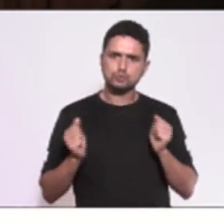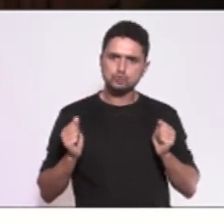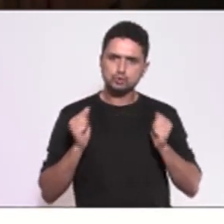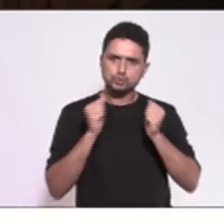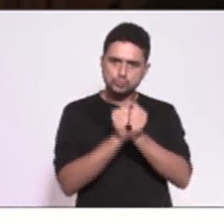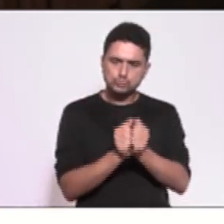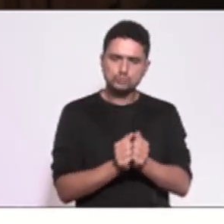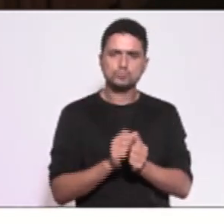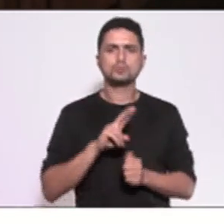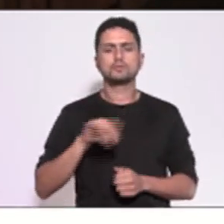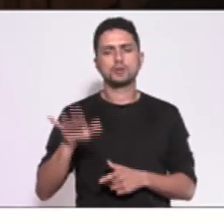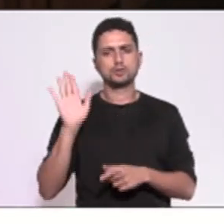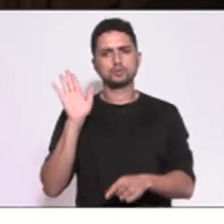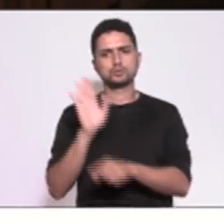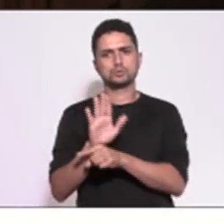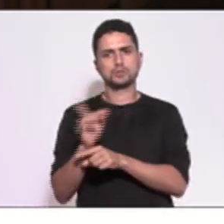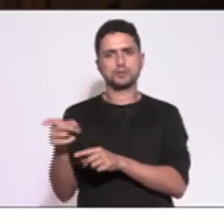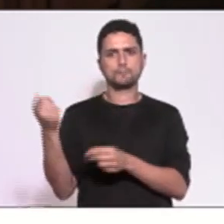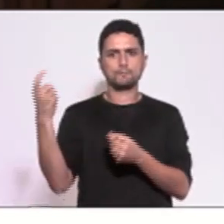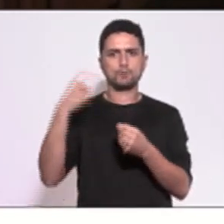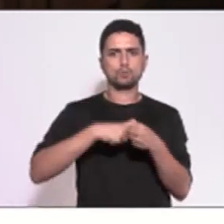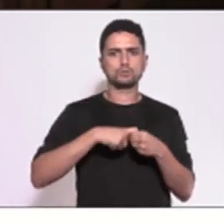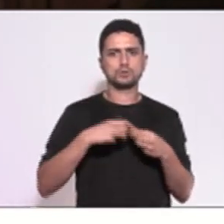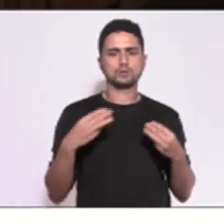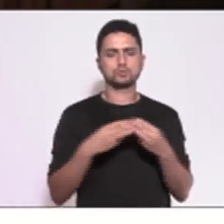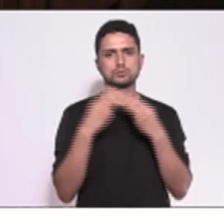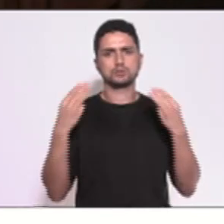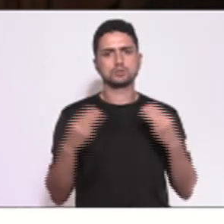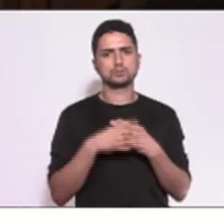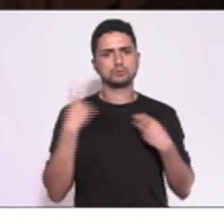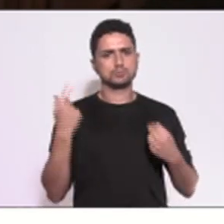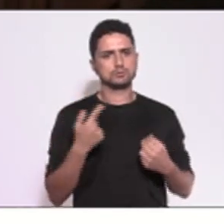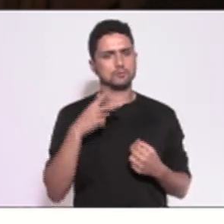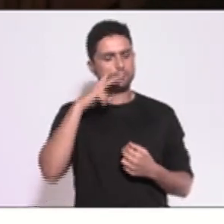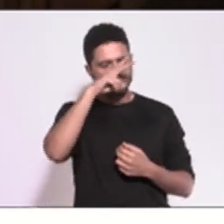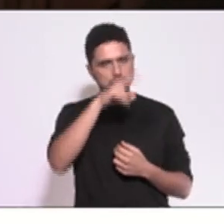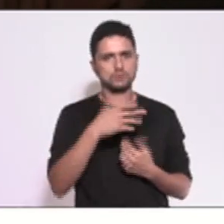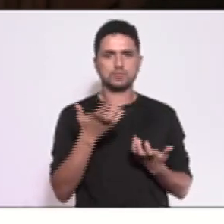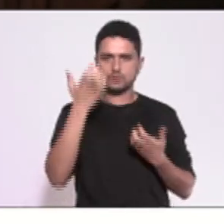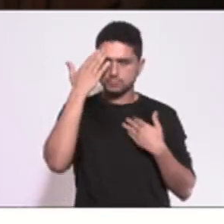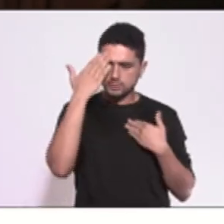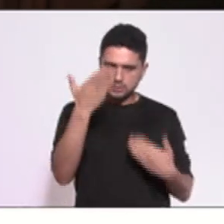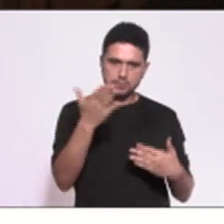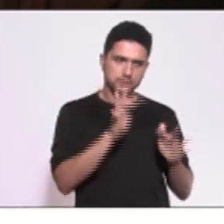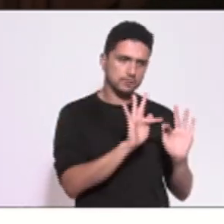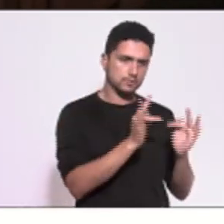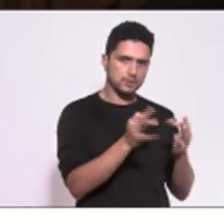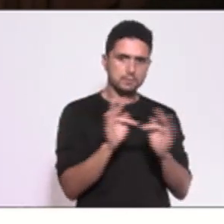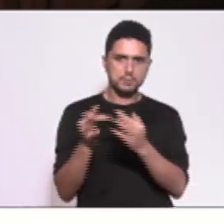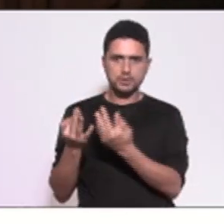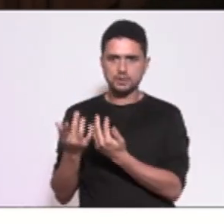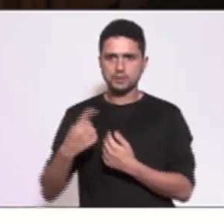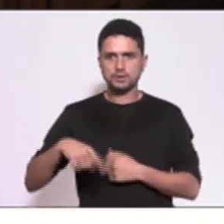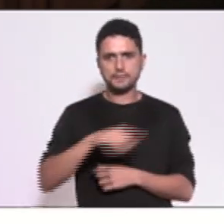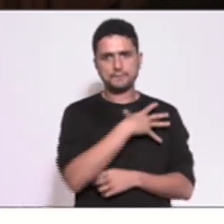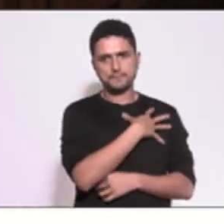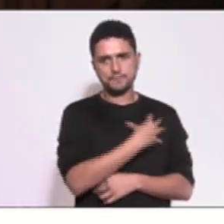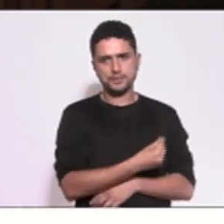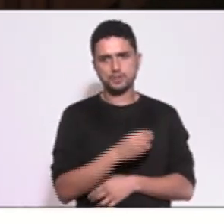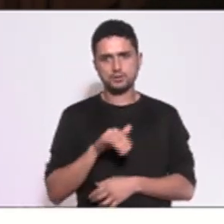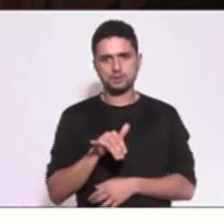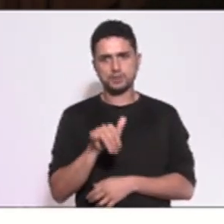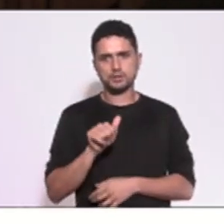Anussim a voltarem ao judaísmo com todas as nossas forças. Eu quero agradecer à minha família, aos meus filhos